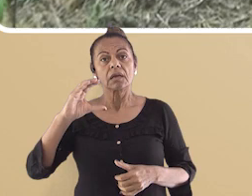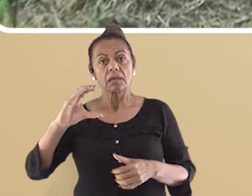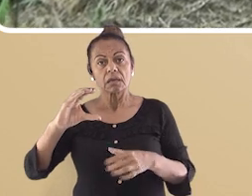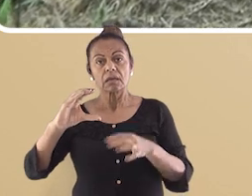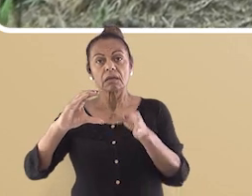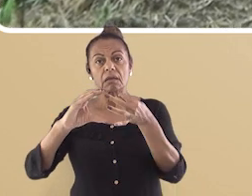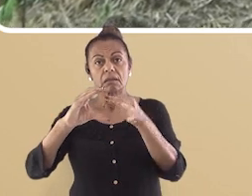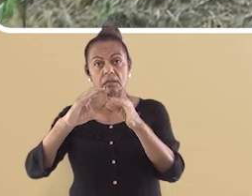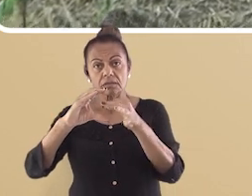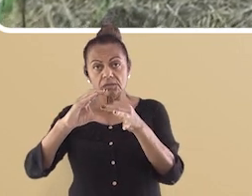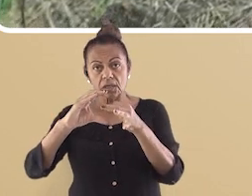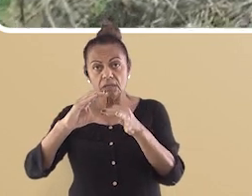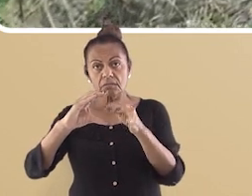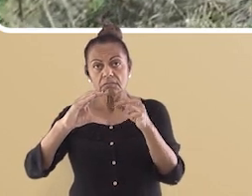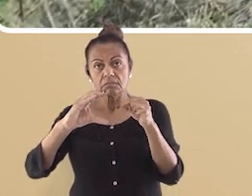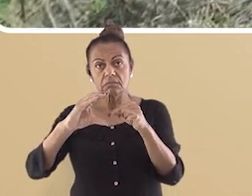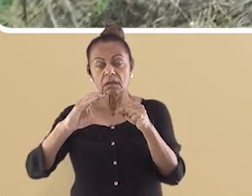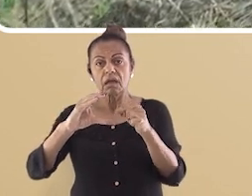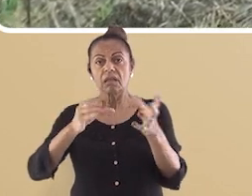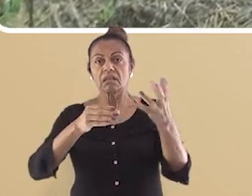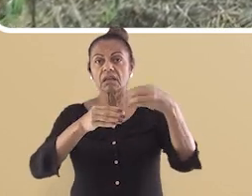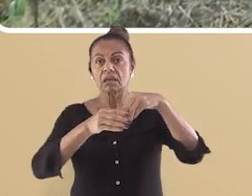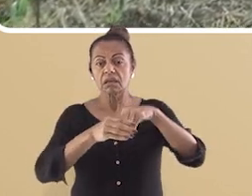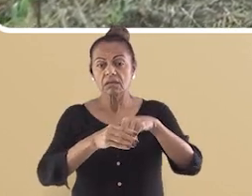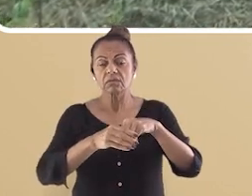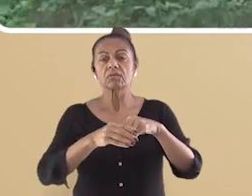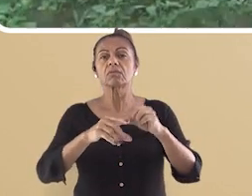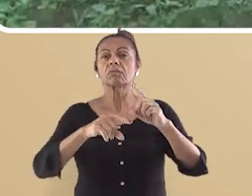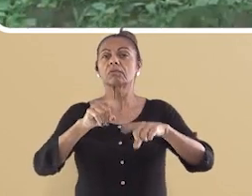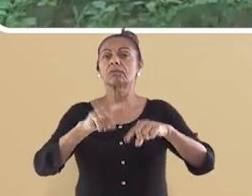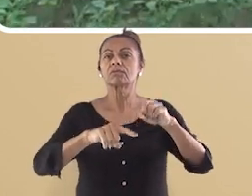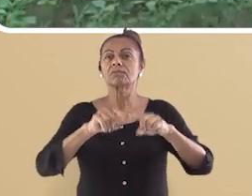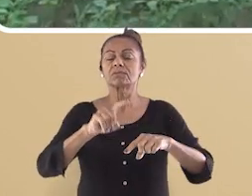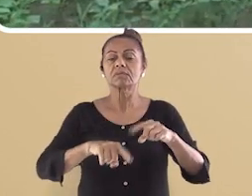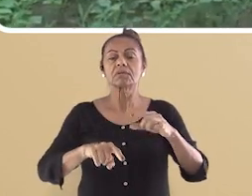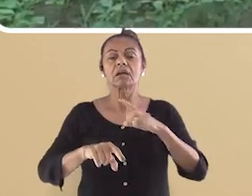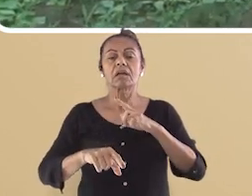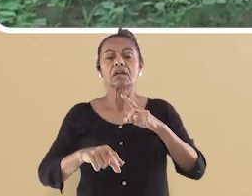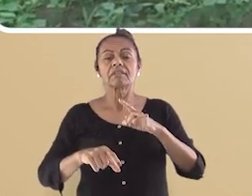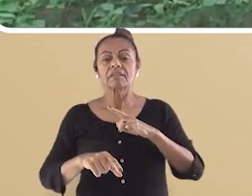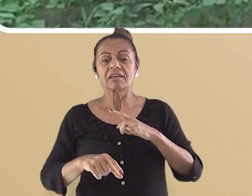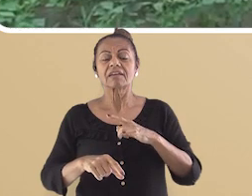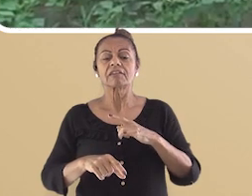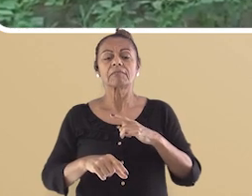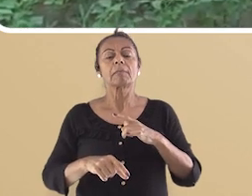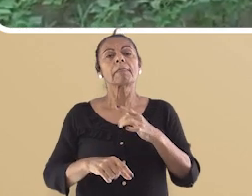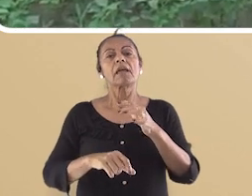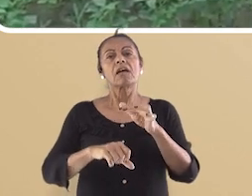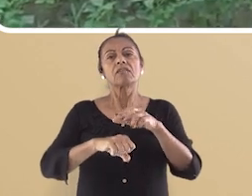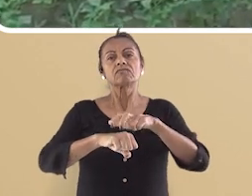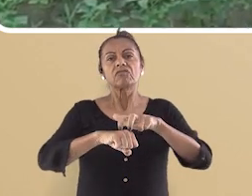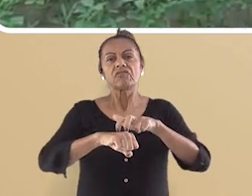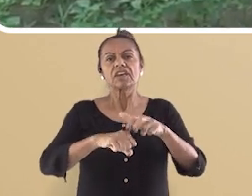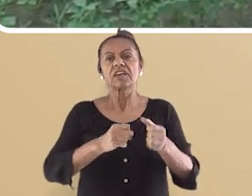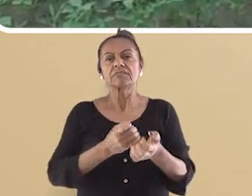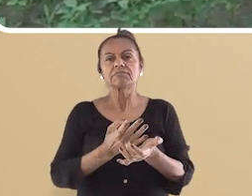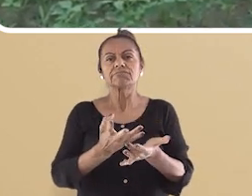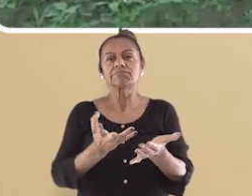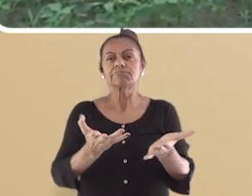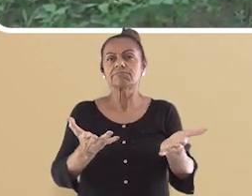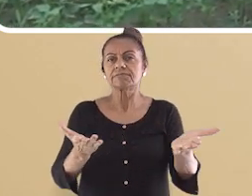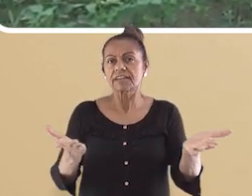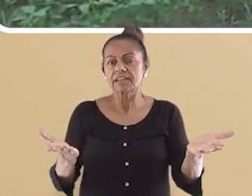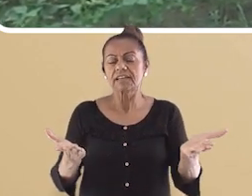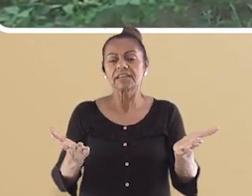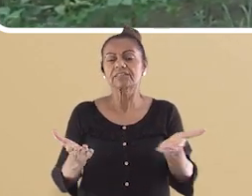que nesse produto nós temos resultado de uma lavoura transgênica que confere aqueles direitos de propriedade que nos obriga a pagar royalties para